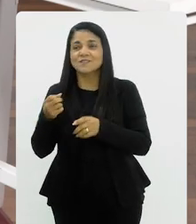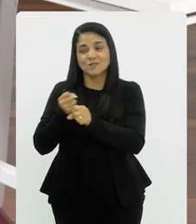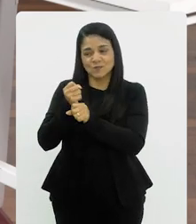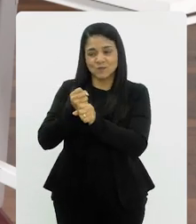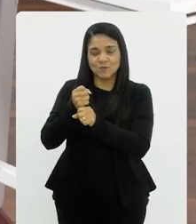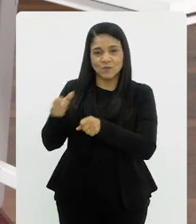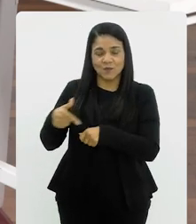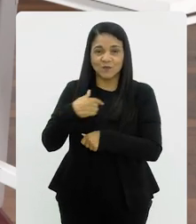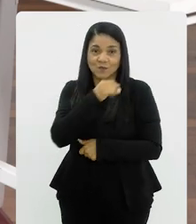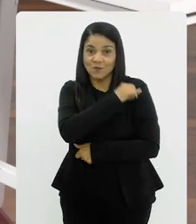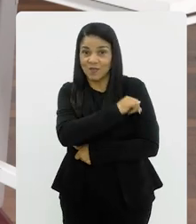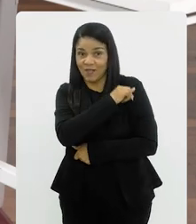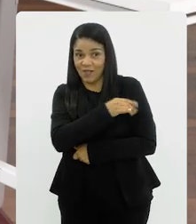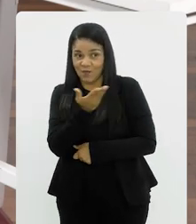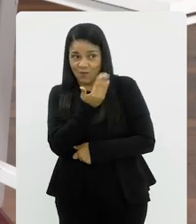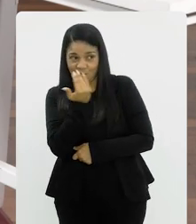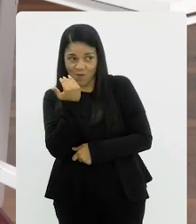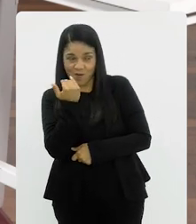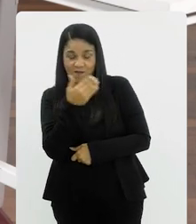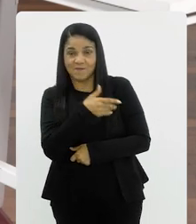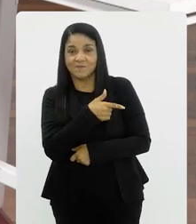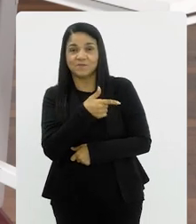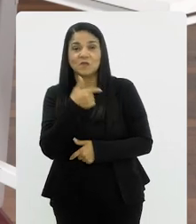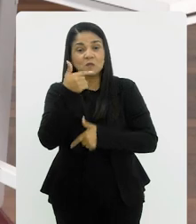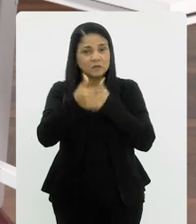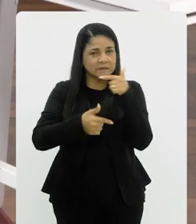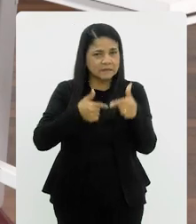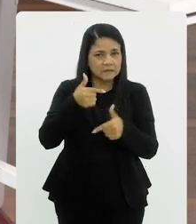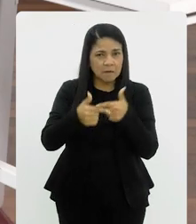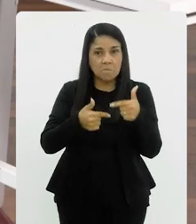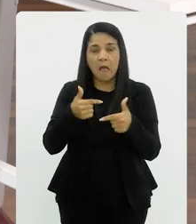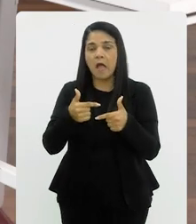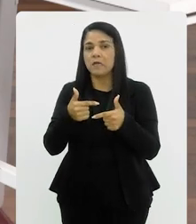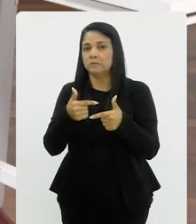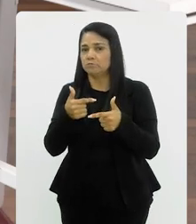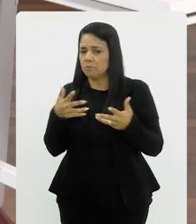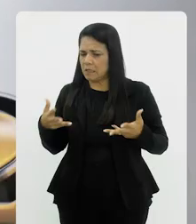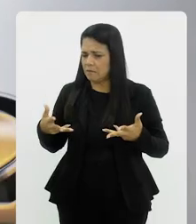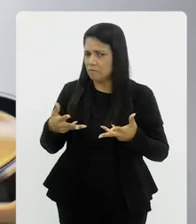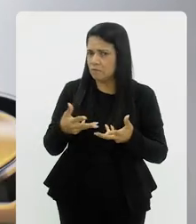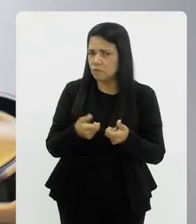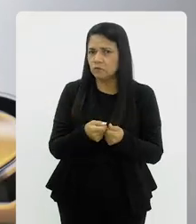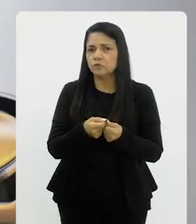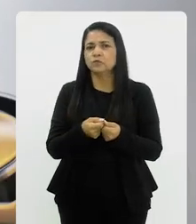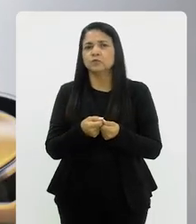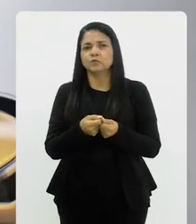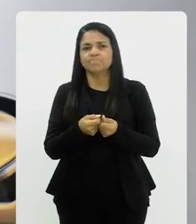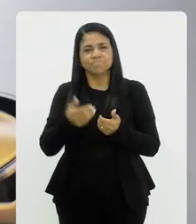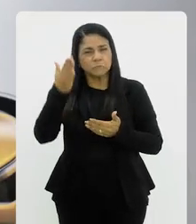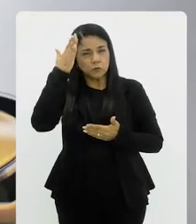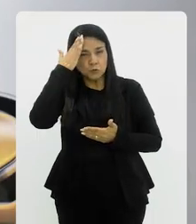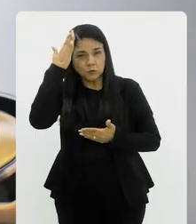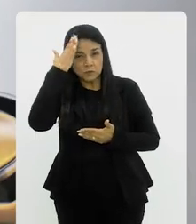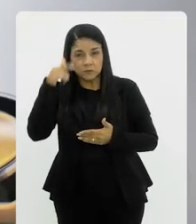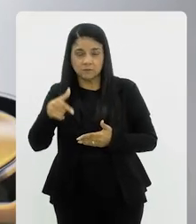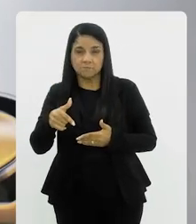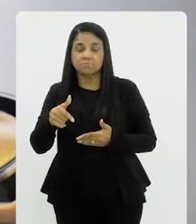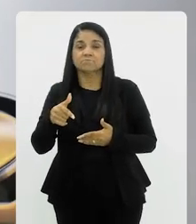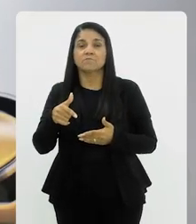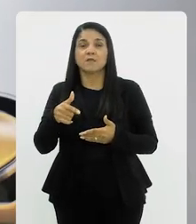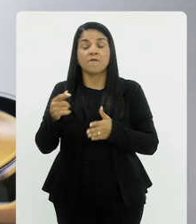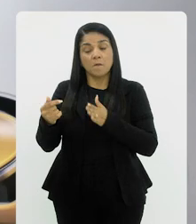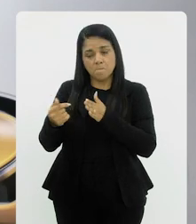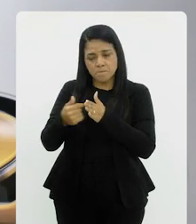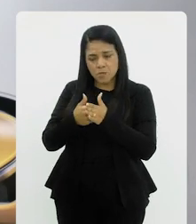último ano aqui no Carnaval do Rio de Janeiro, né? Que foi um trabalho que foi coroado de sucesso, beleza, enfim. E aí